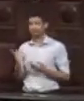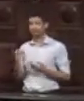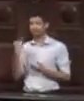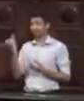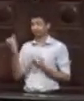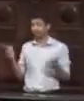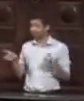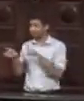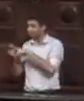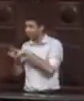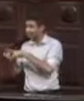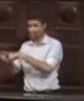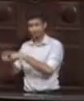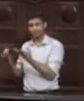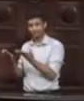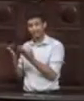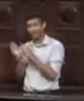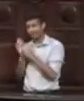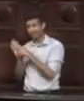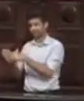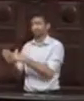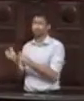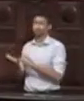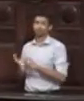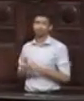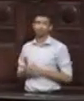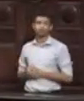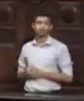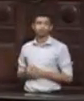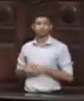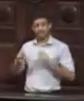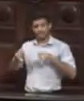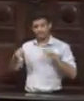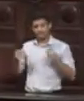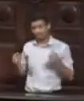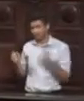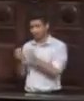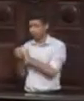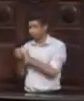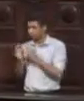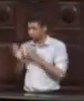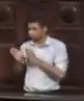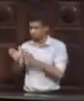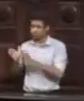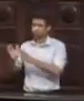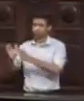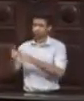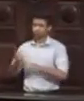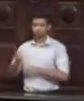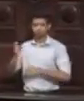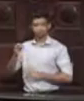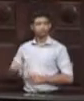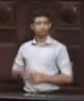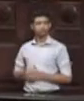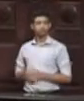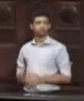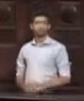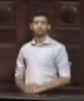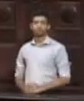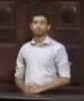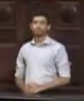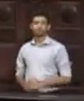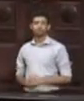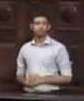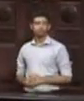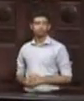Quer dizer, uma parcela expressiva da forma como isto foi dado, estes benefícios foram